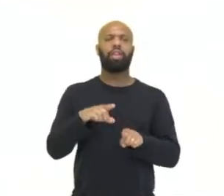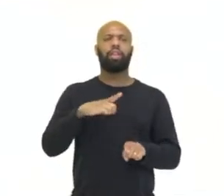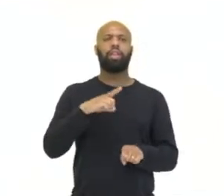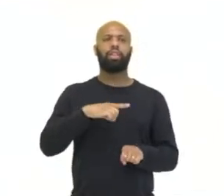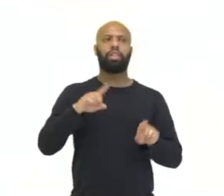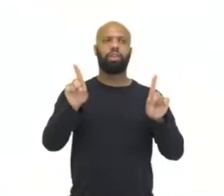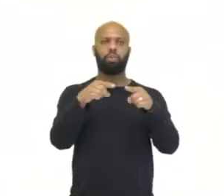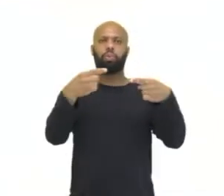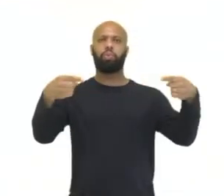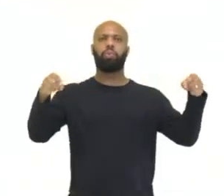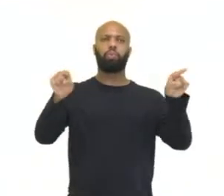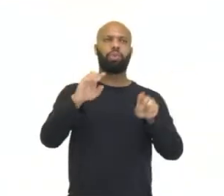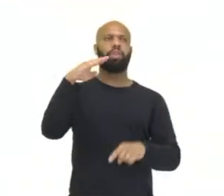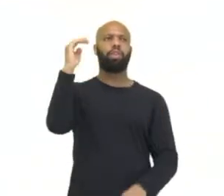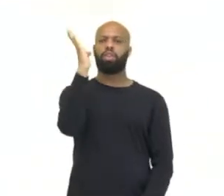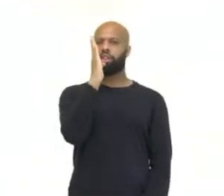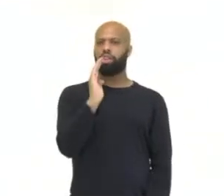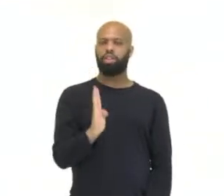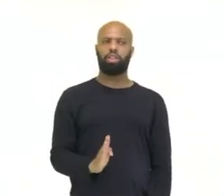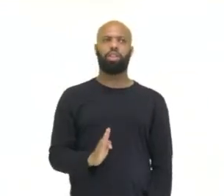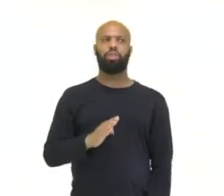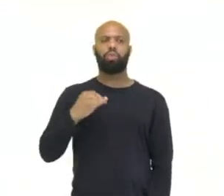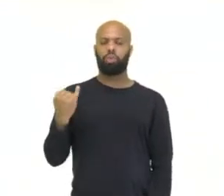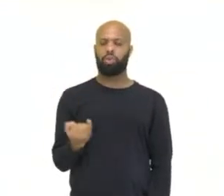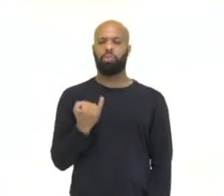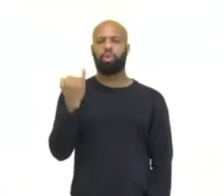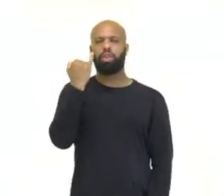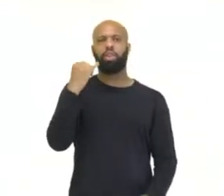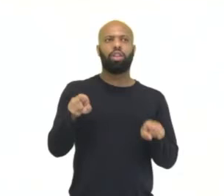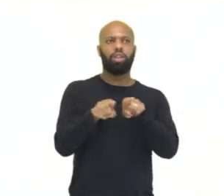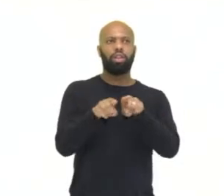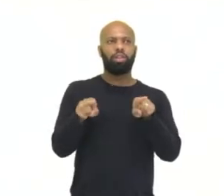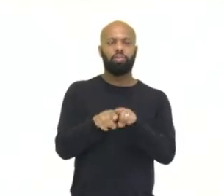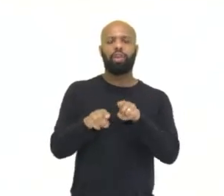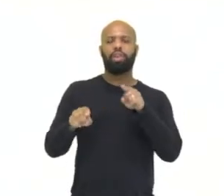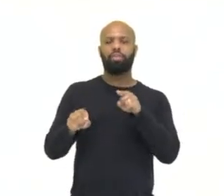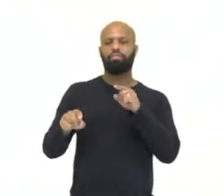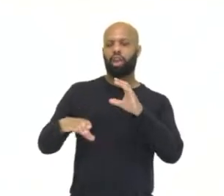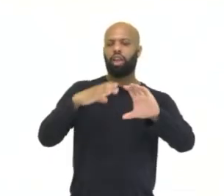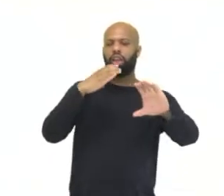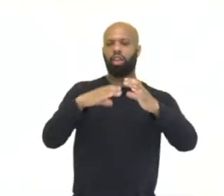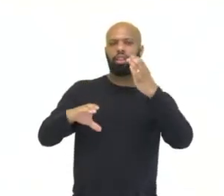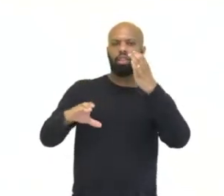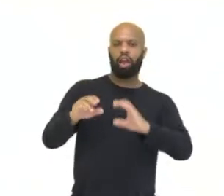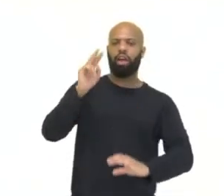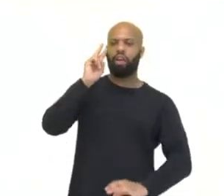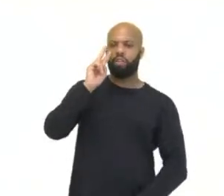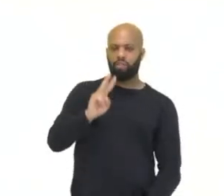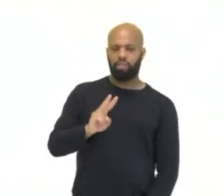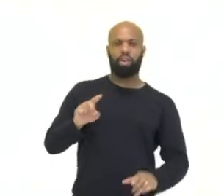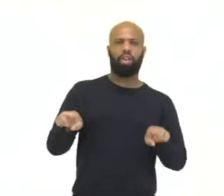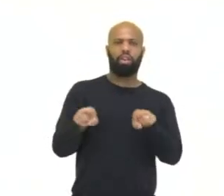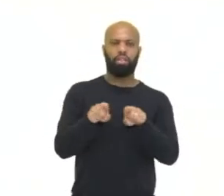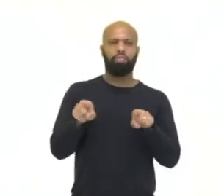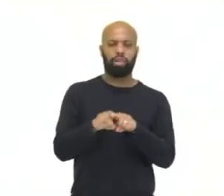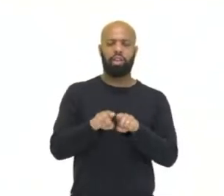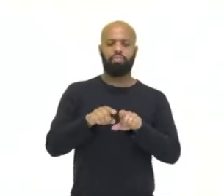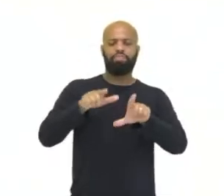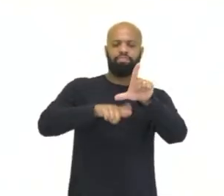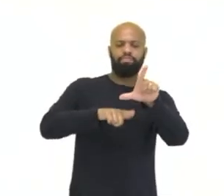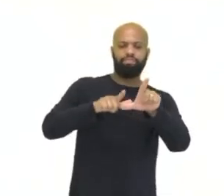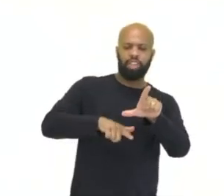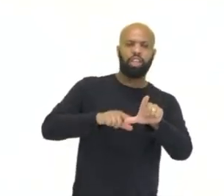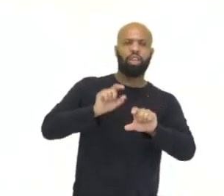hino nacional, né, essa oportunidade para que a gente possa ouvir, cantar o hino nacional e refletir sobre